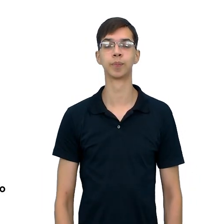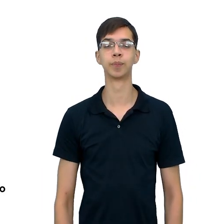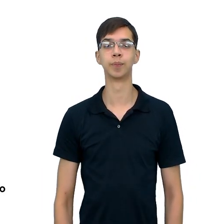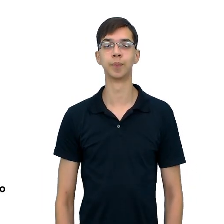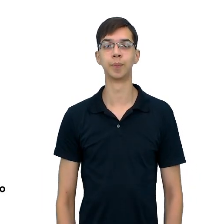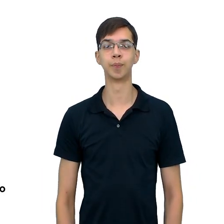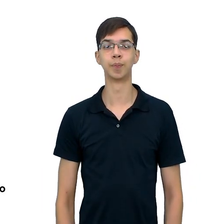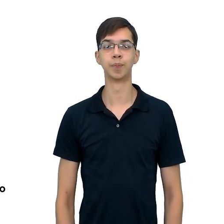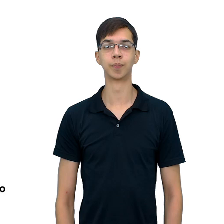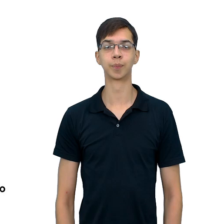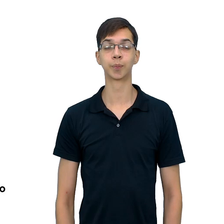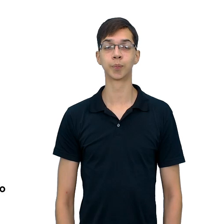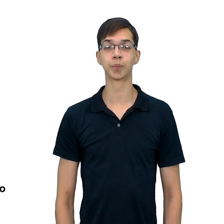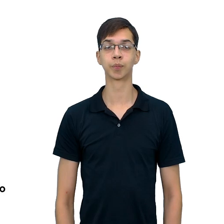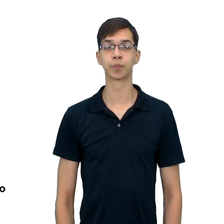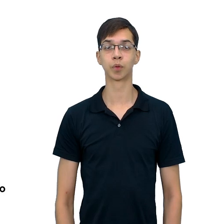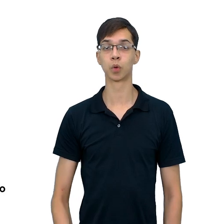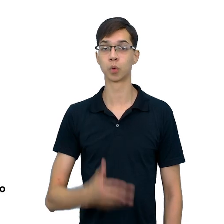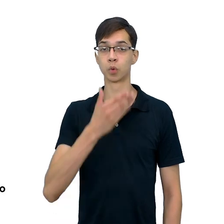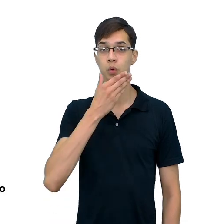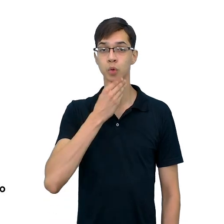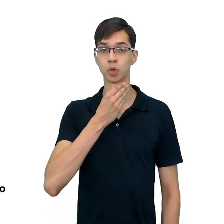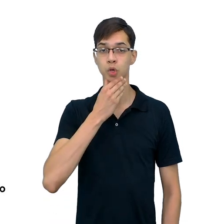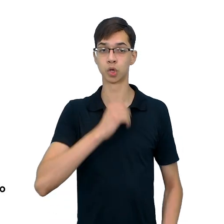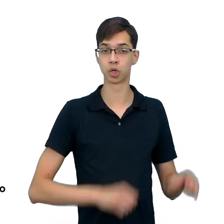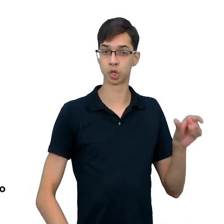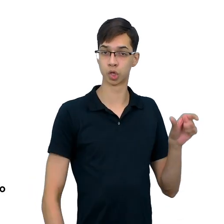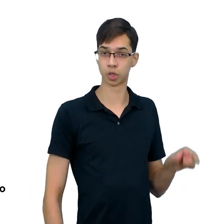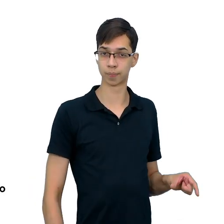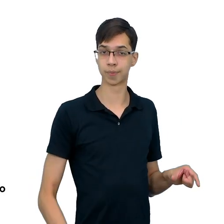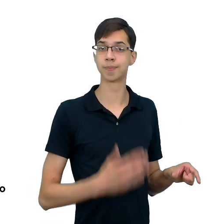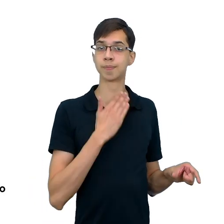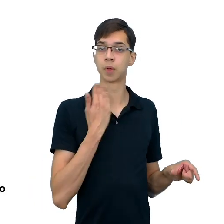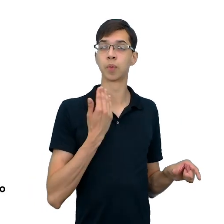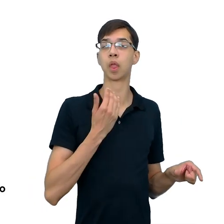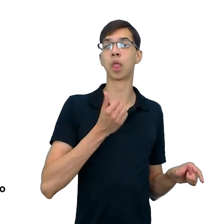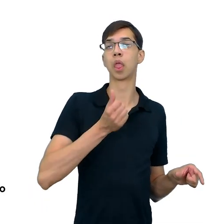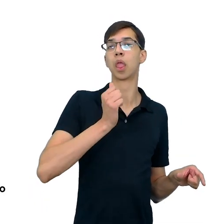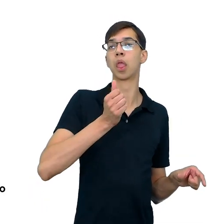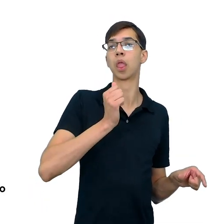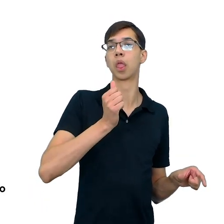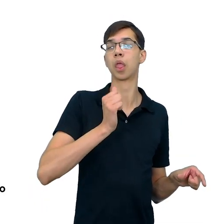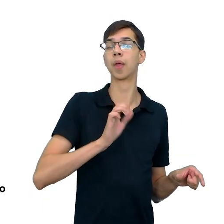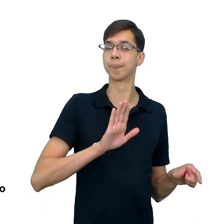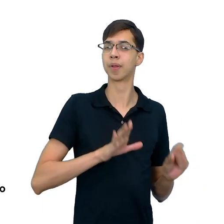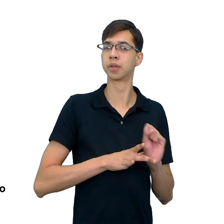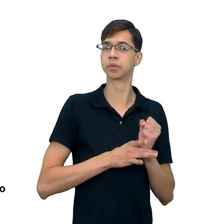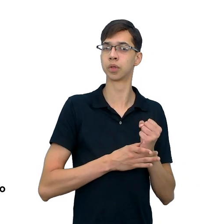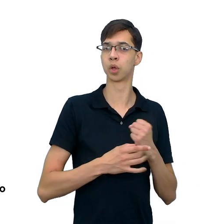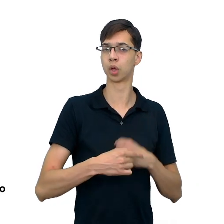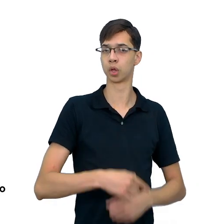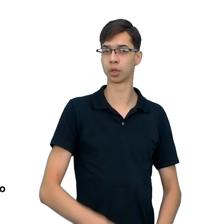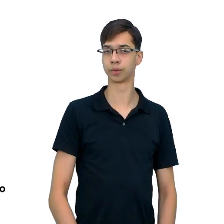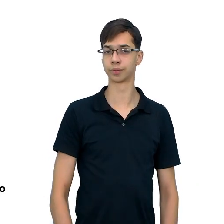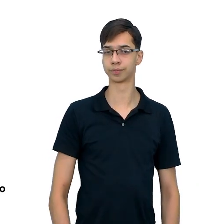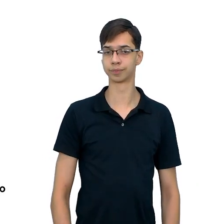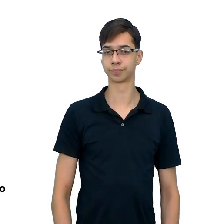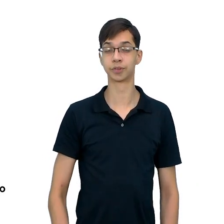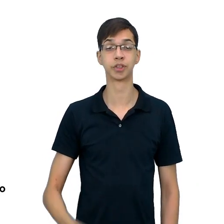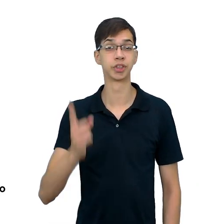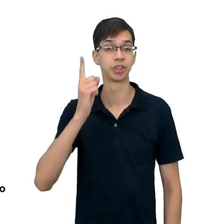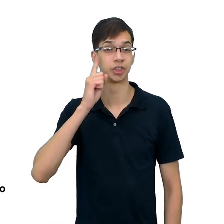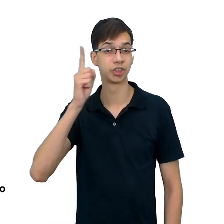seguramente um homem foi morto durante uma bebedeira. Dizem que um homem foi morto durante uma bebedeira.